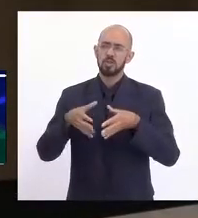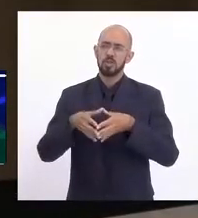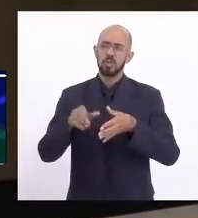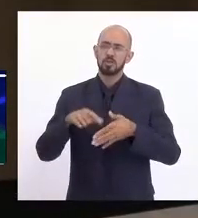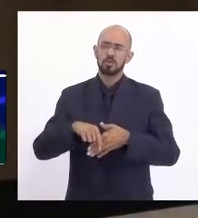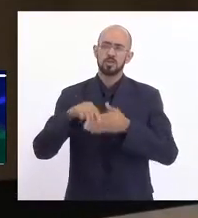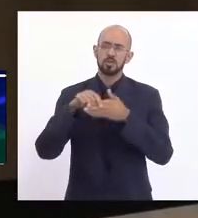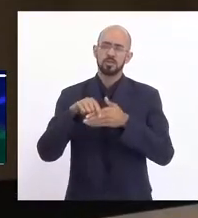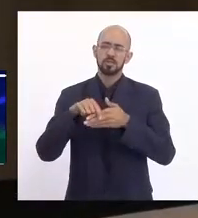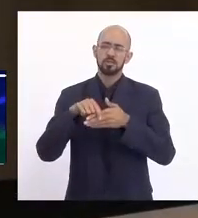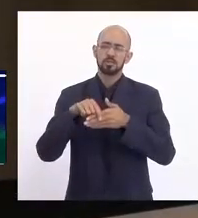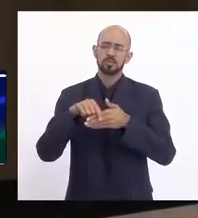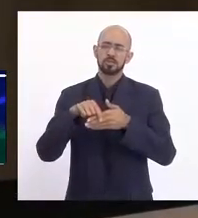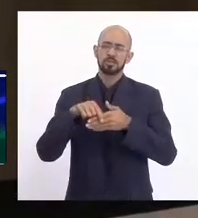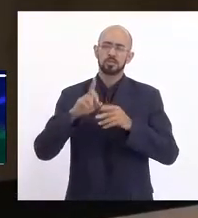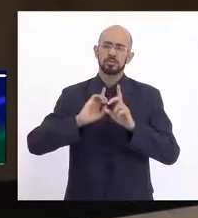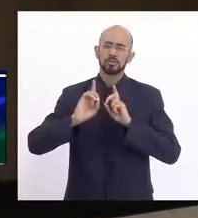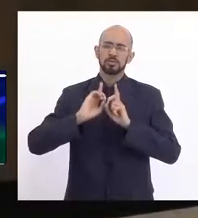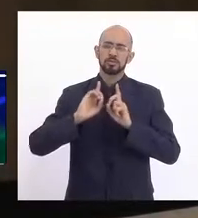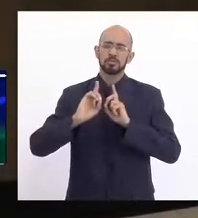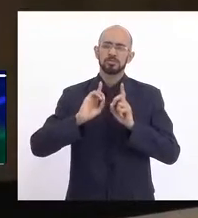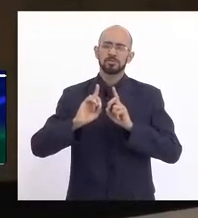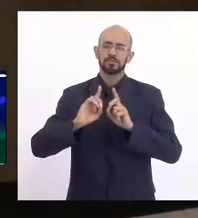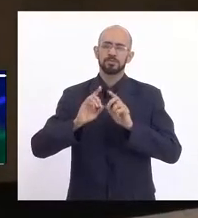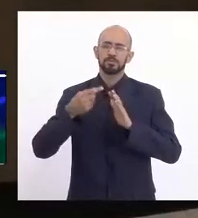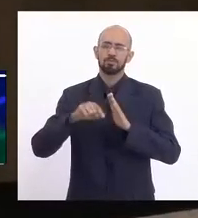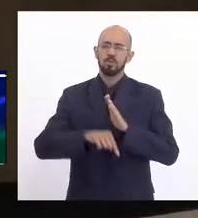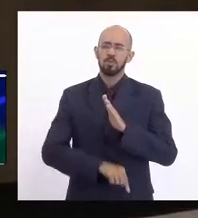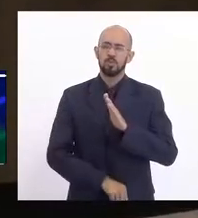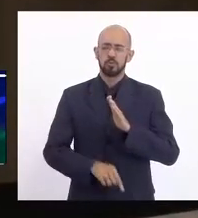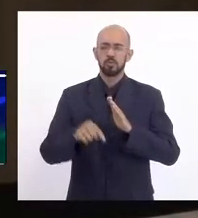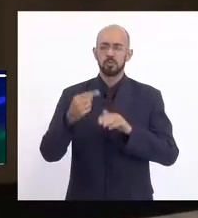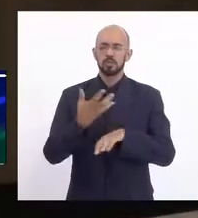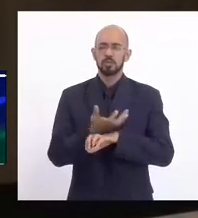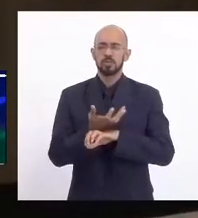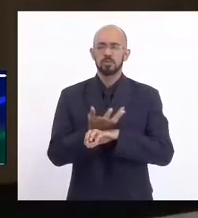Líderes, discutimos intensamente essa matéria.